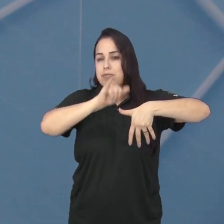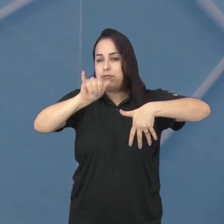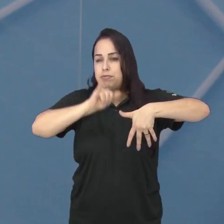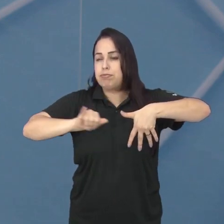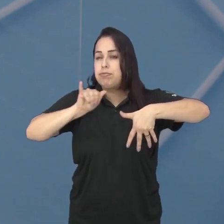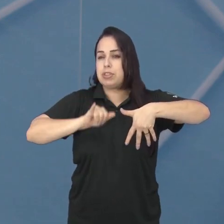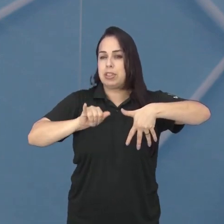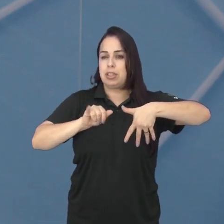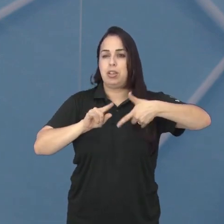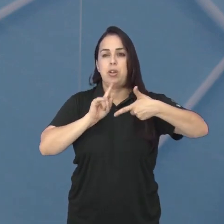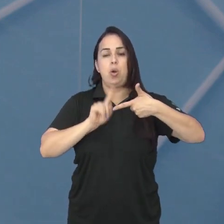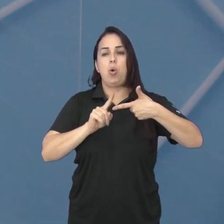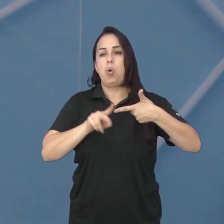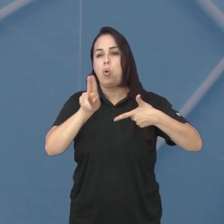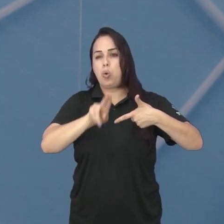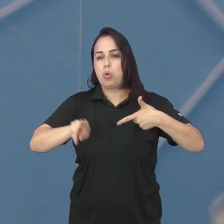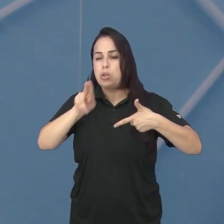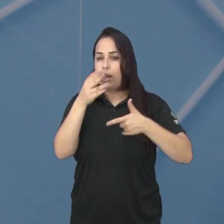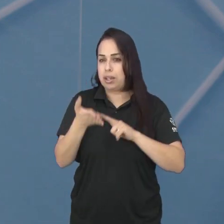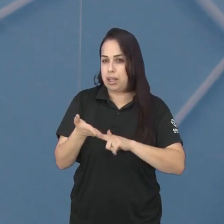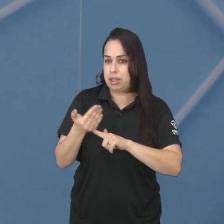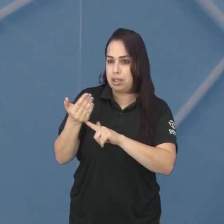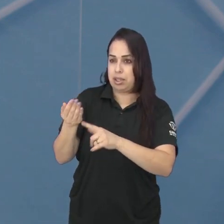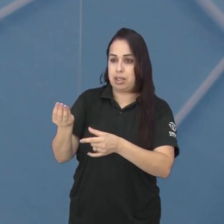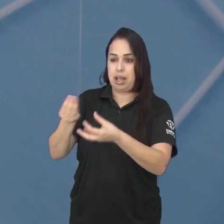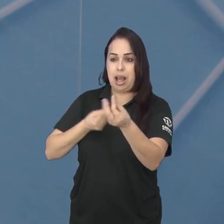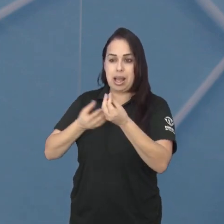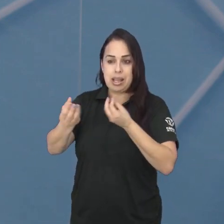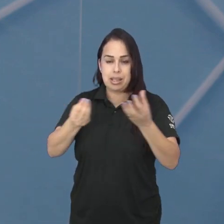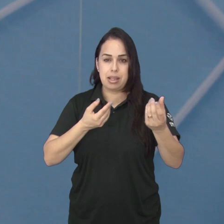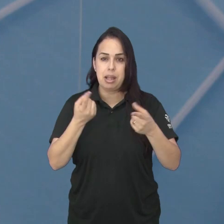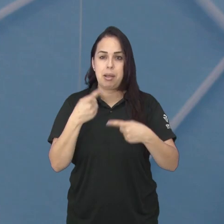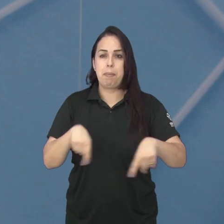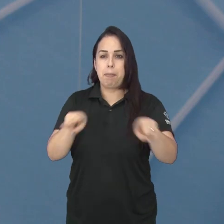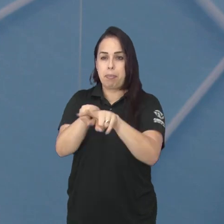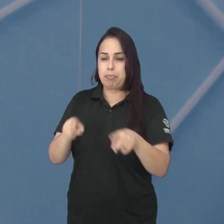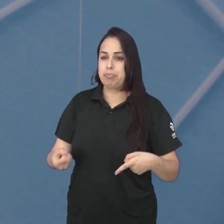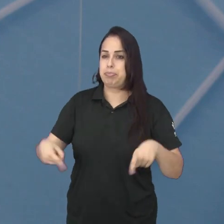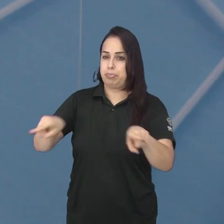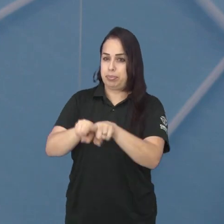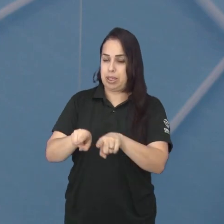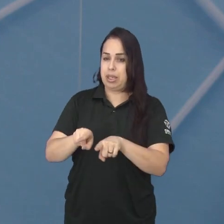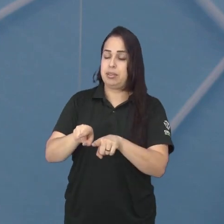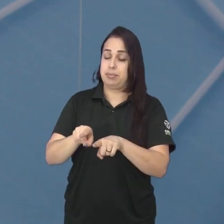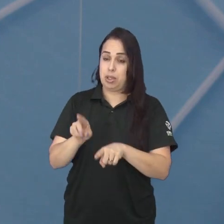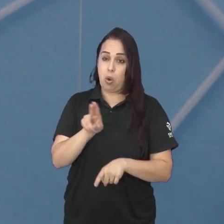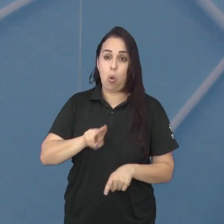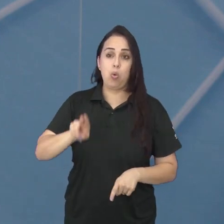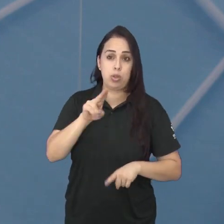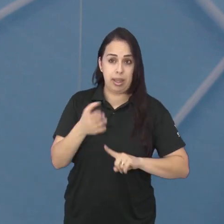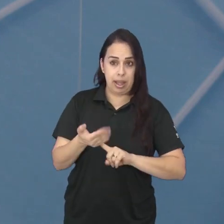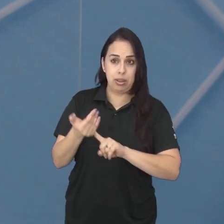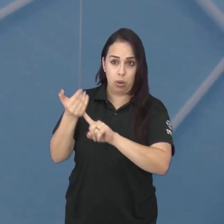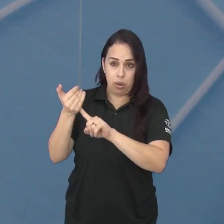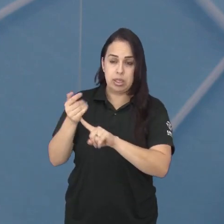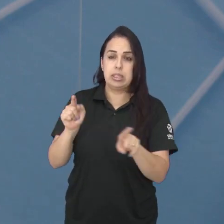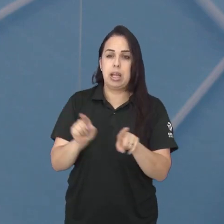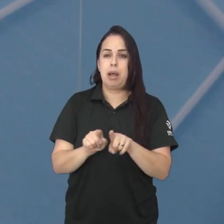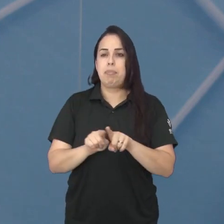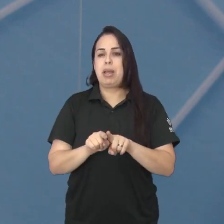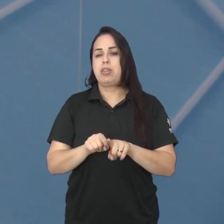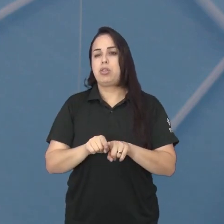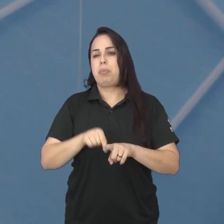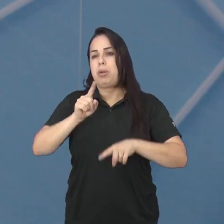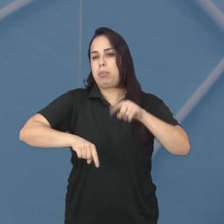de toda a tecnologia que é oferecida, né, que as empresas nos oferecem, as parcerias que a gente faz, utilização dos equipamentos que hoje